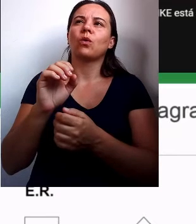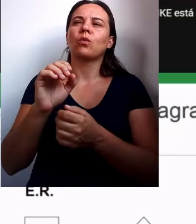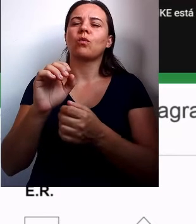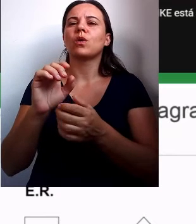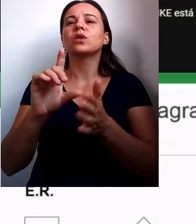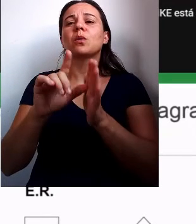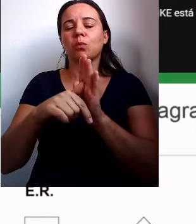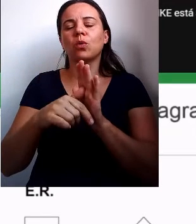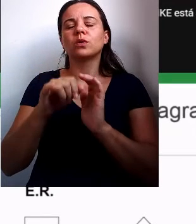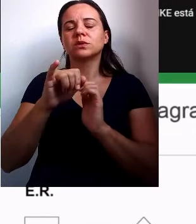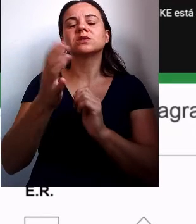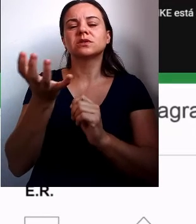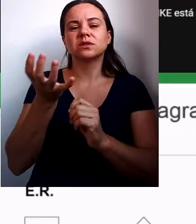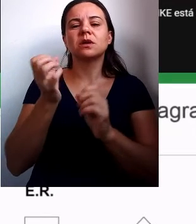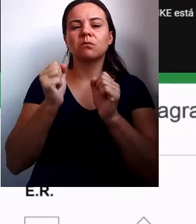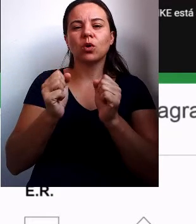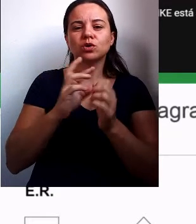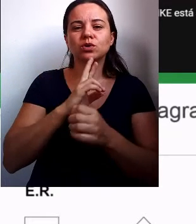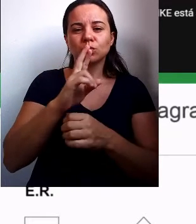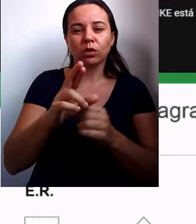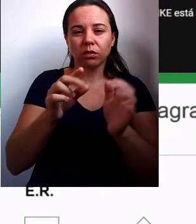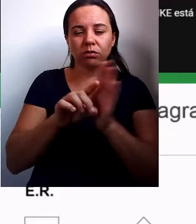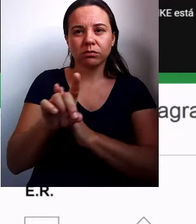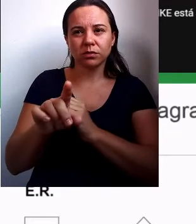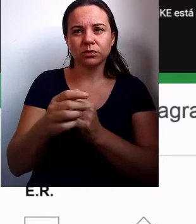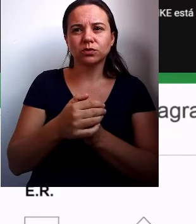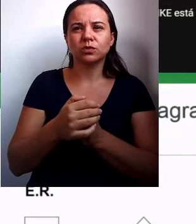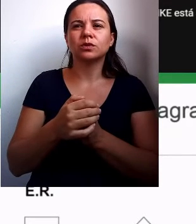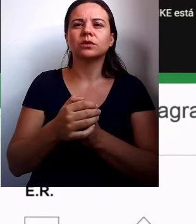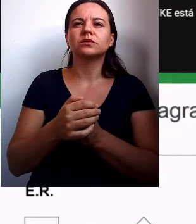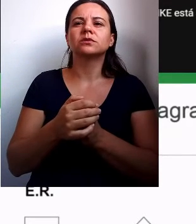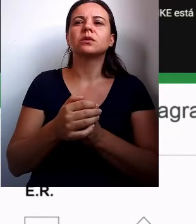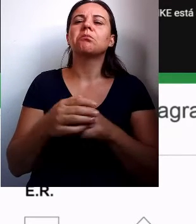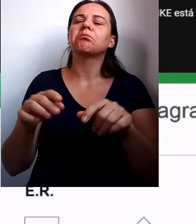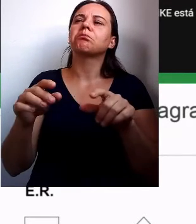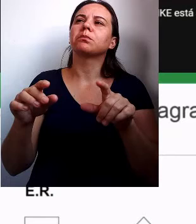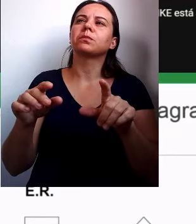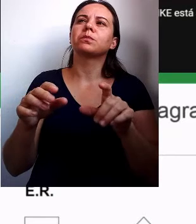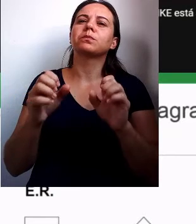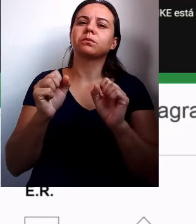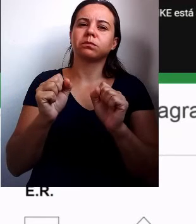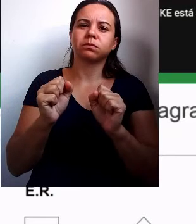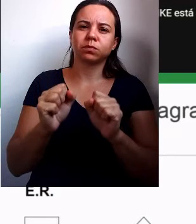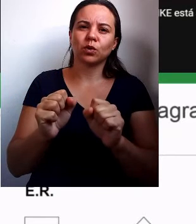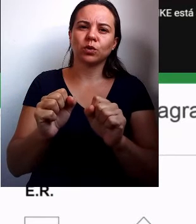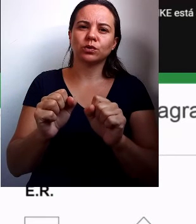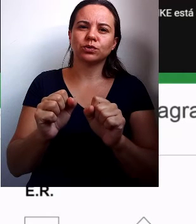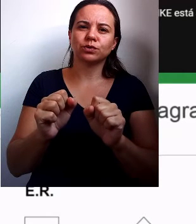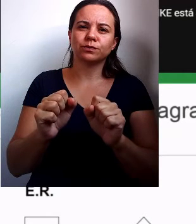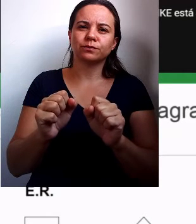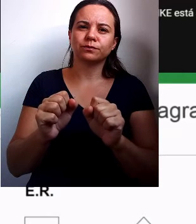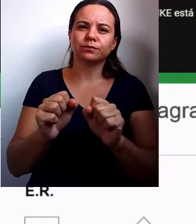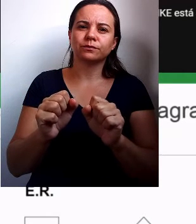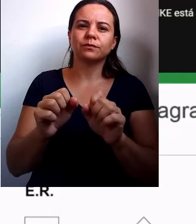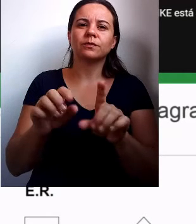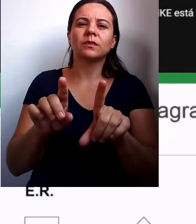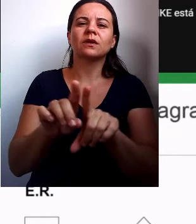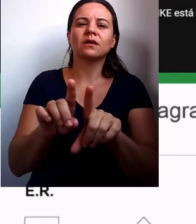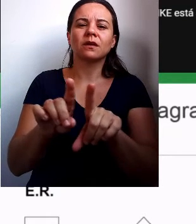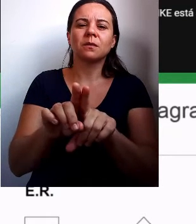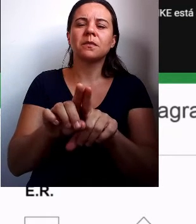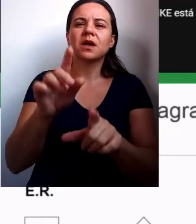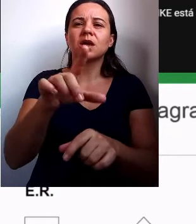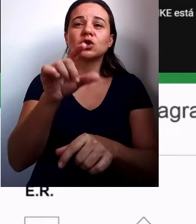se ele quiser, ele pode responder as questões. Também, se opcional, ele pode ouvir